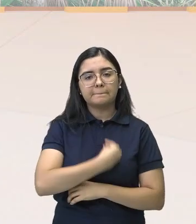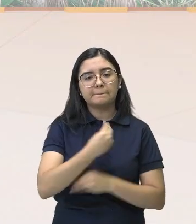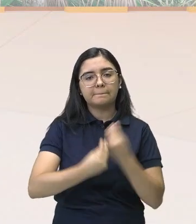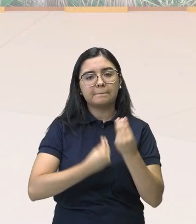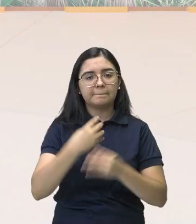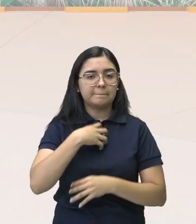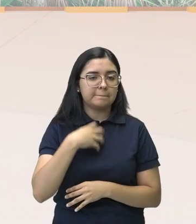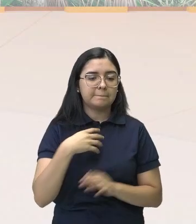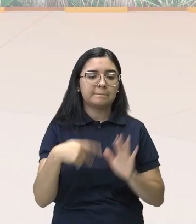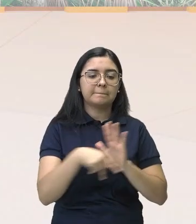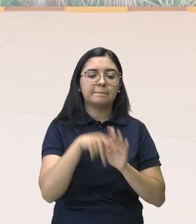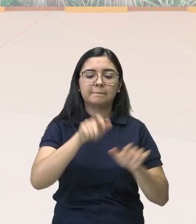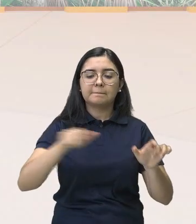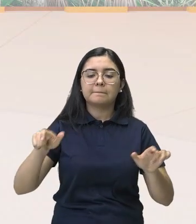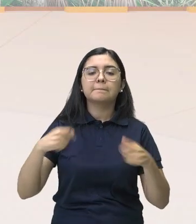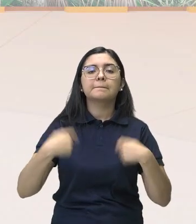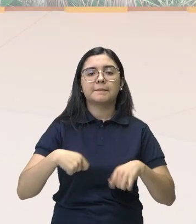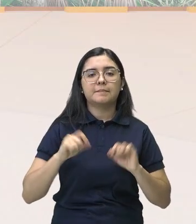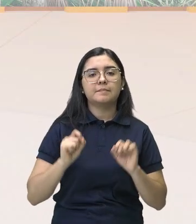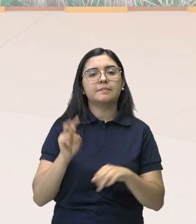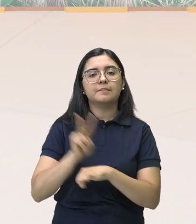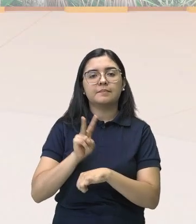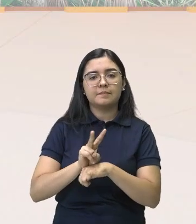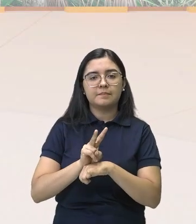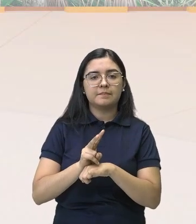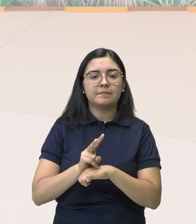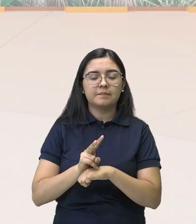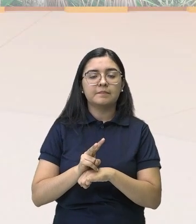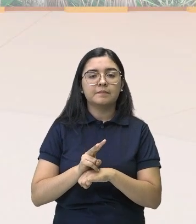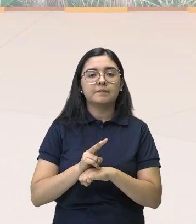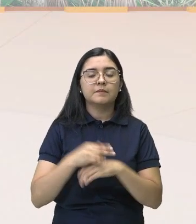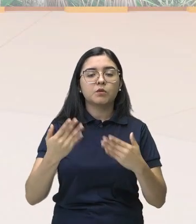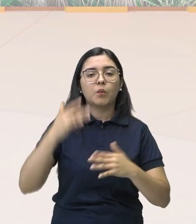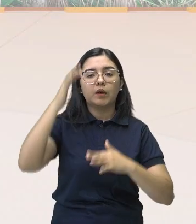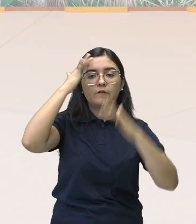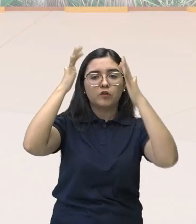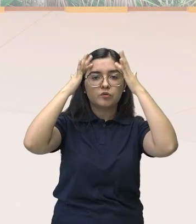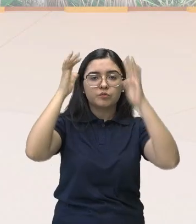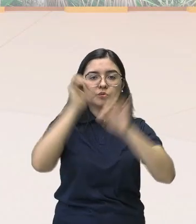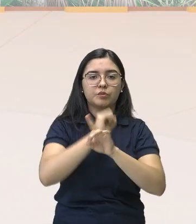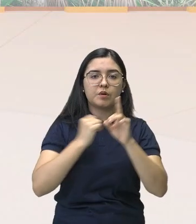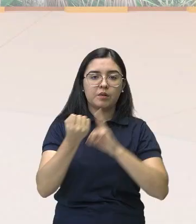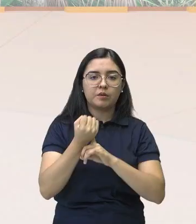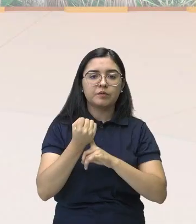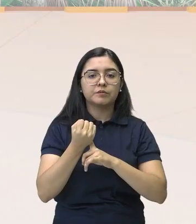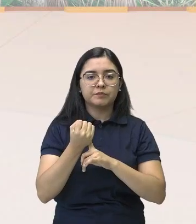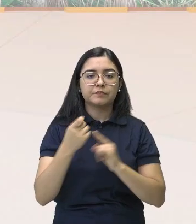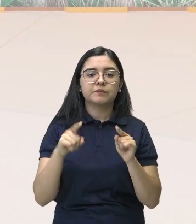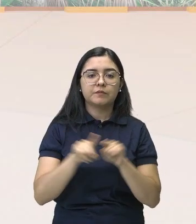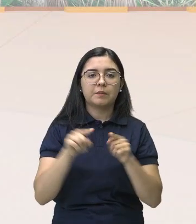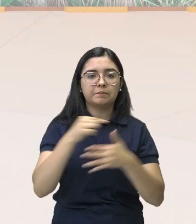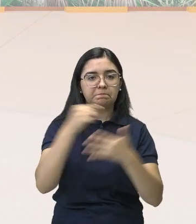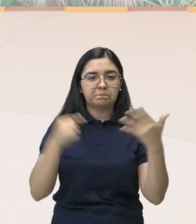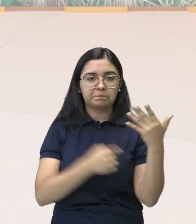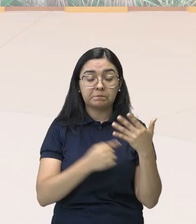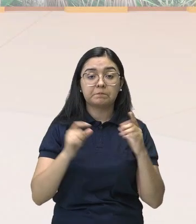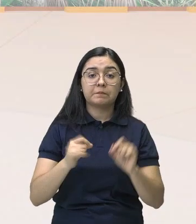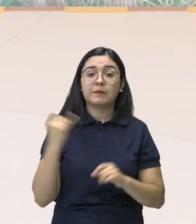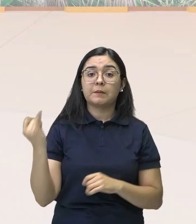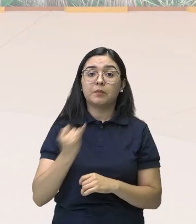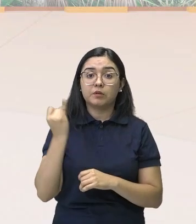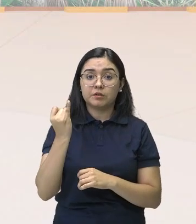dessas pessoas também tem que ser preservado. São reflexões sociológicas, são pontos aqui